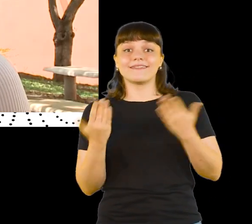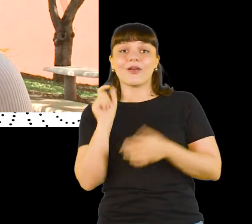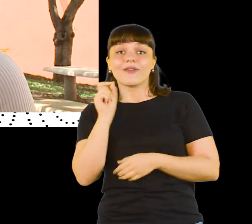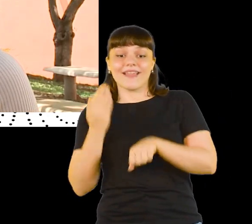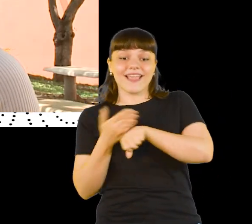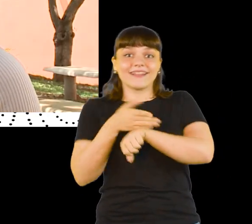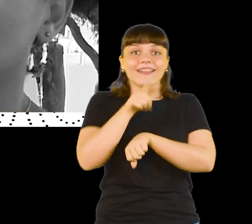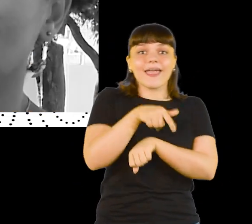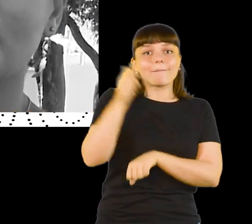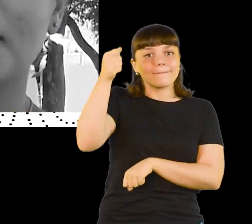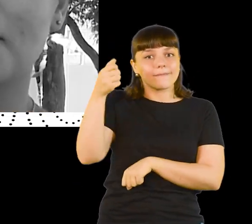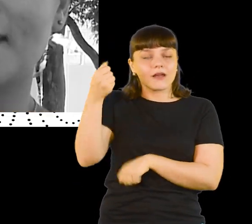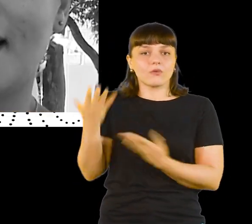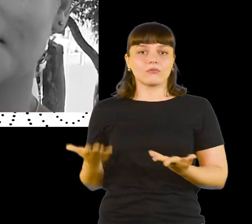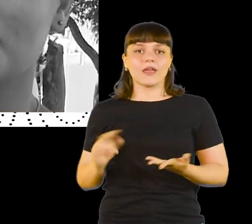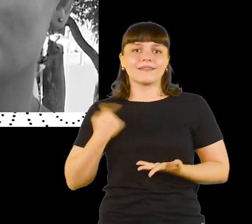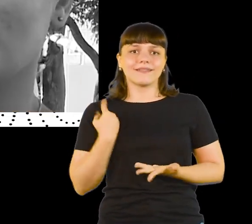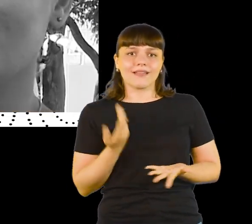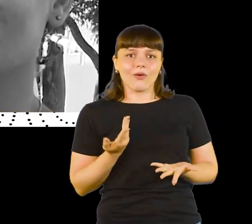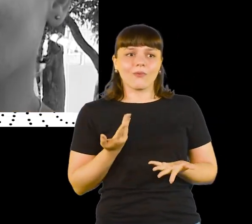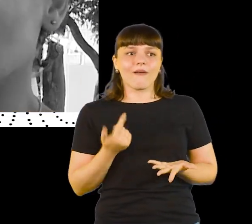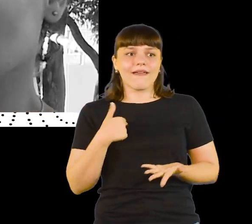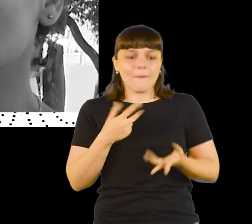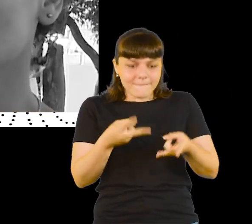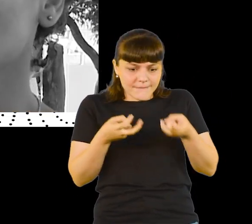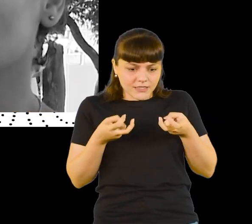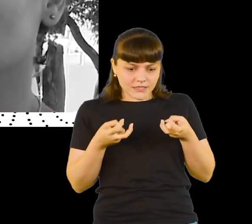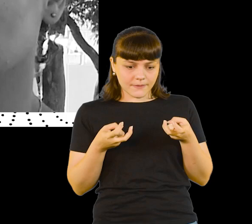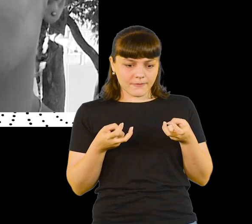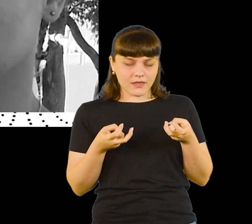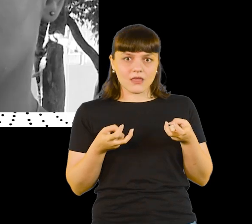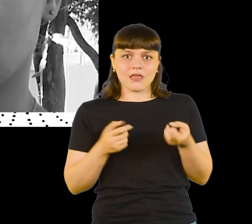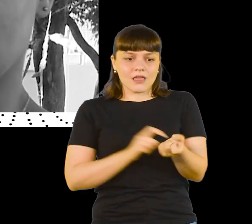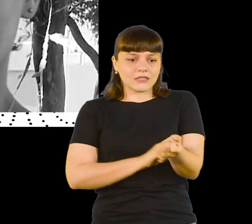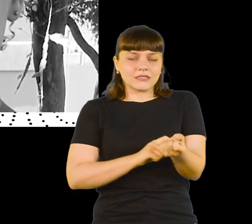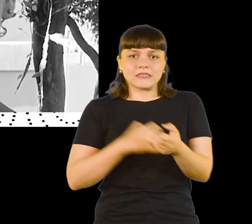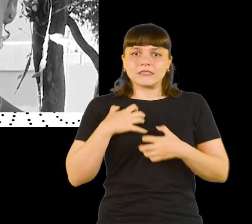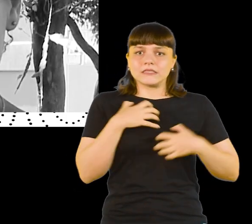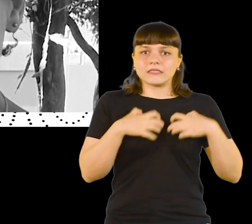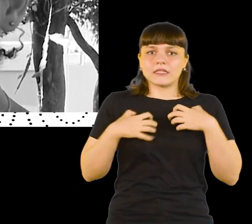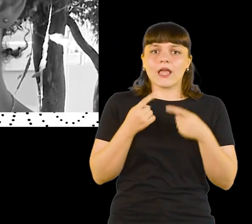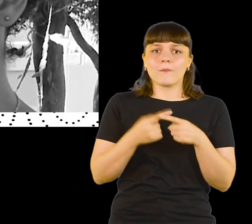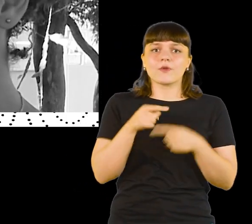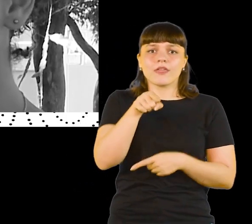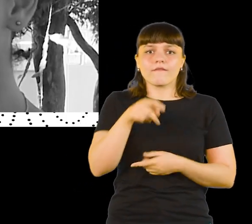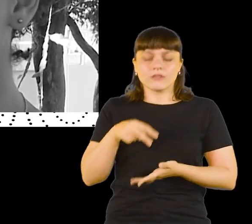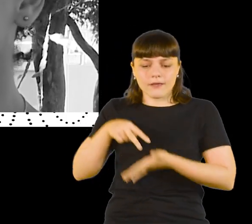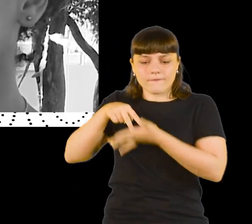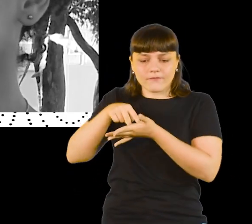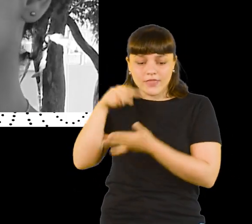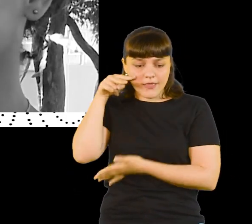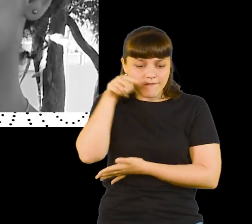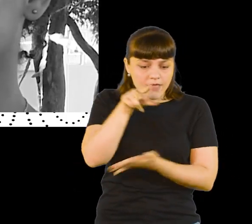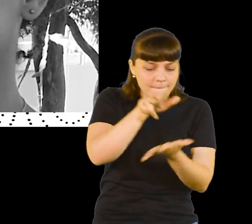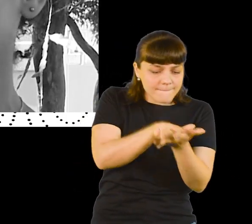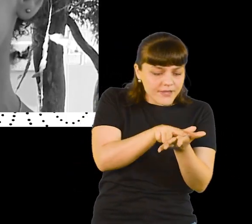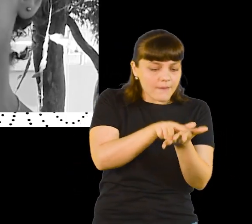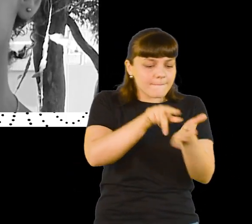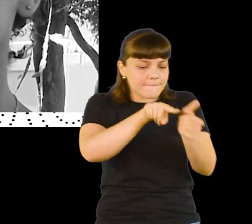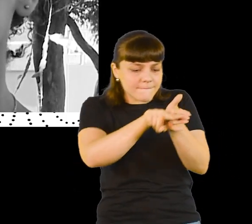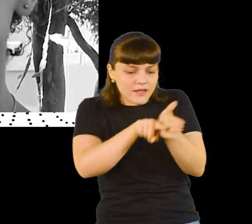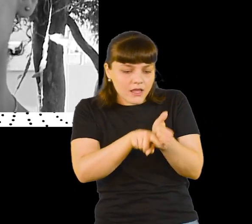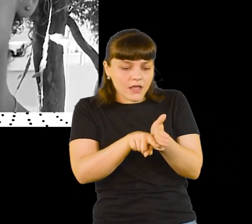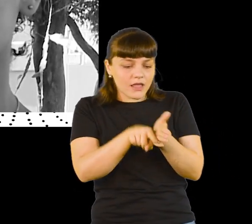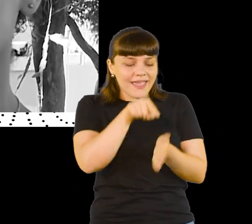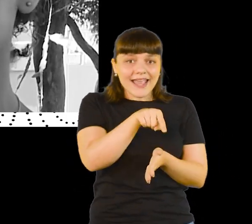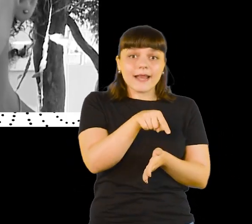entra é maioria branca. E aí eu ter notado, isso deu aflição, assim, porque você tá em pé e você tá olhando e tá vendo quem